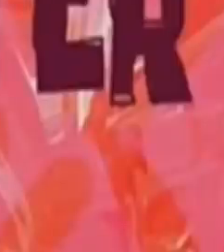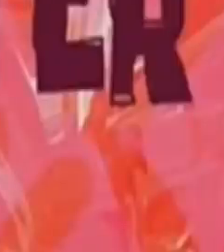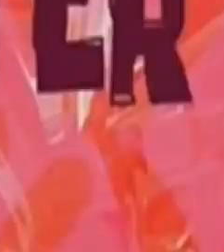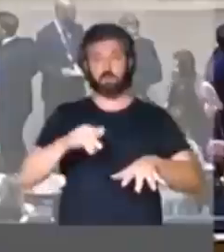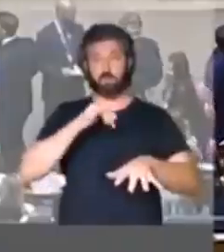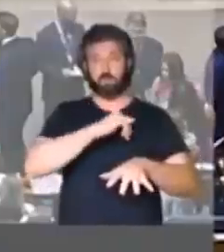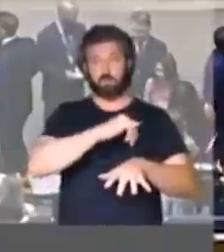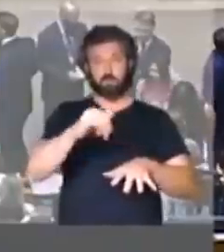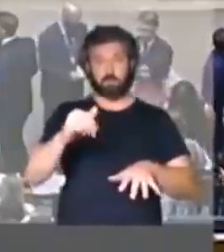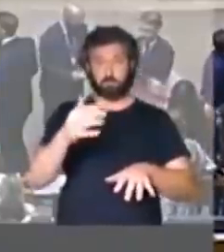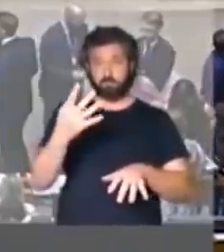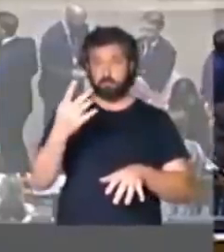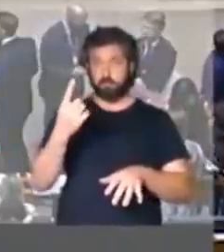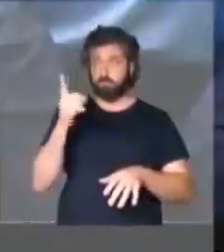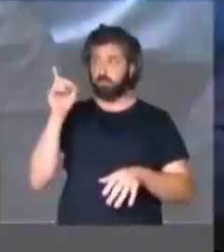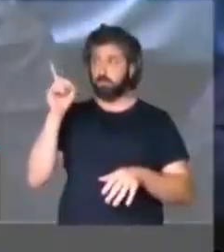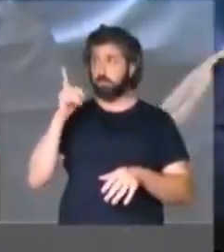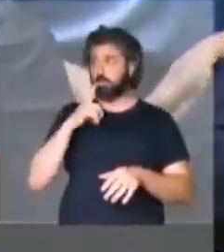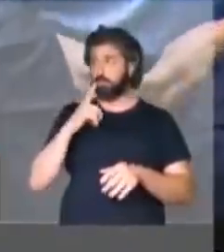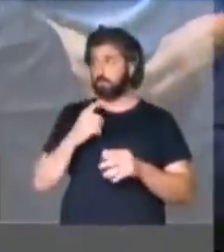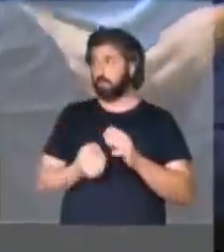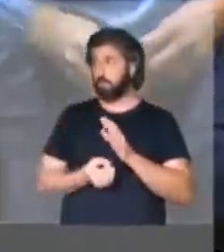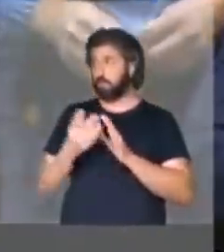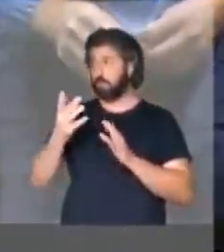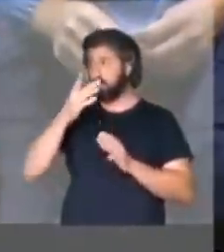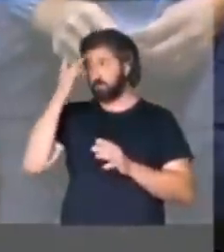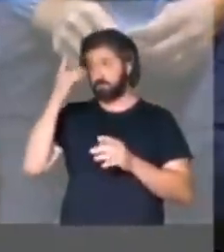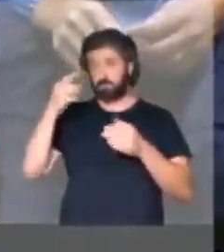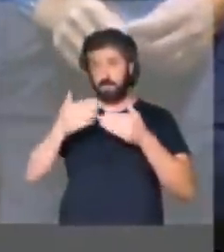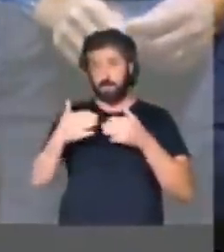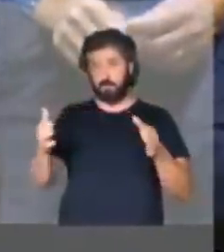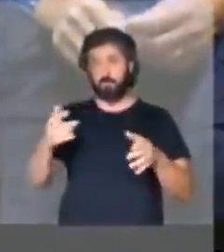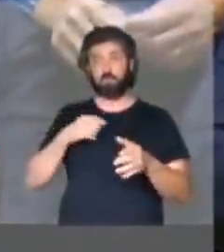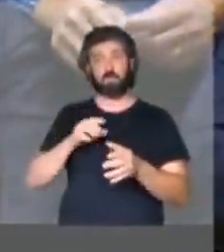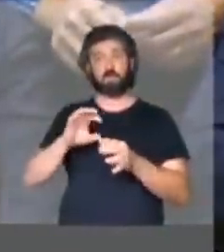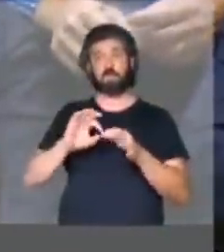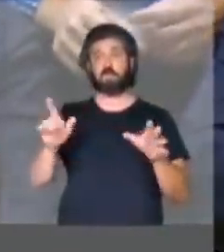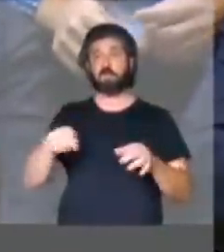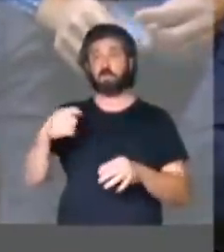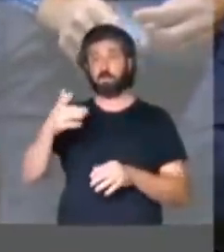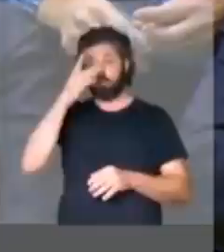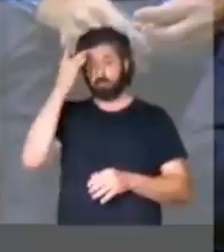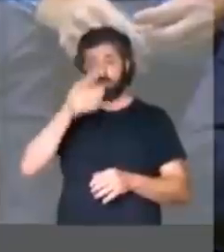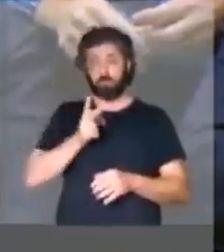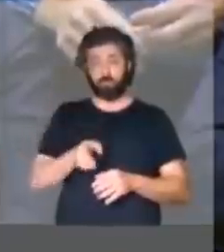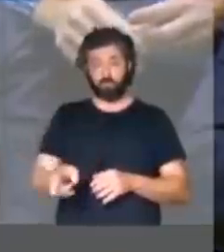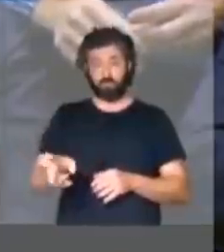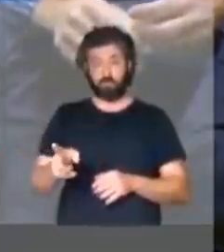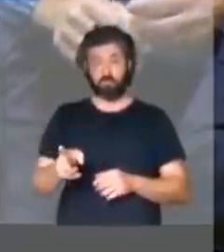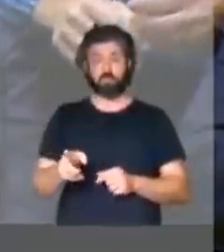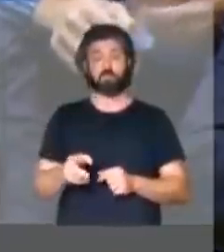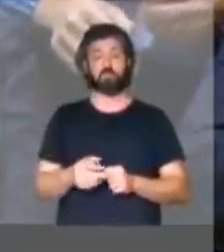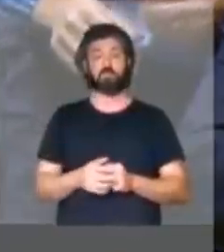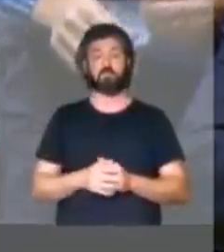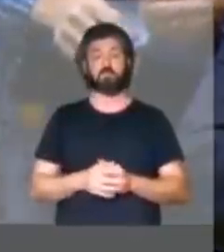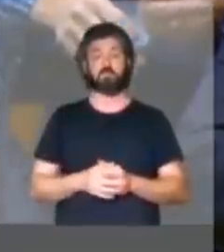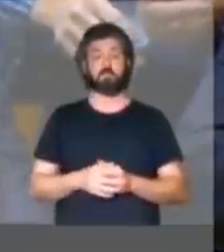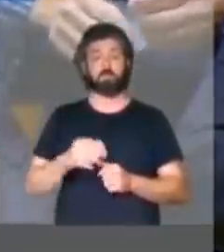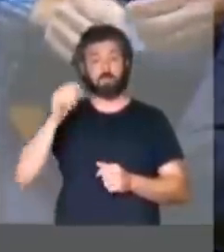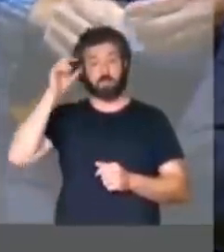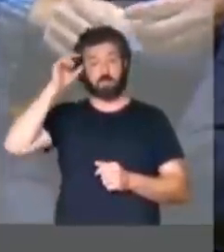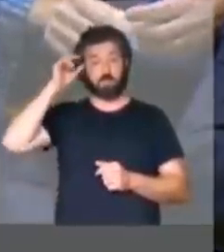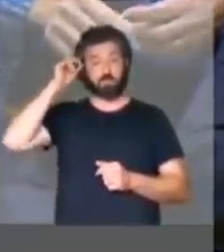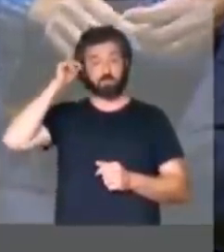2 horas depois... E 41 ali, que é o quórum necessário para abrir, eu vou abrir, porque quem quisesse manter ou derrubar o veto estava aqui. Quando